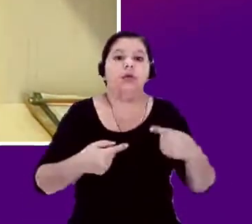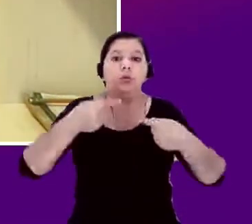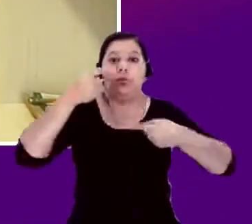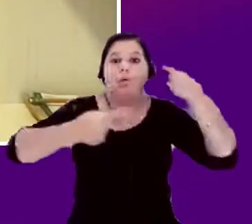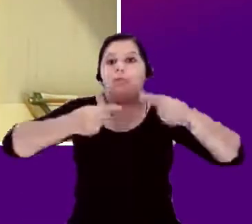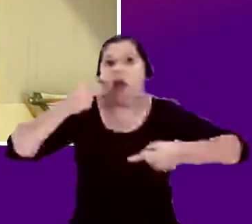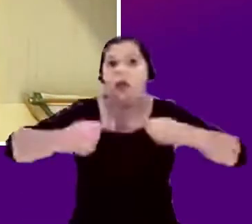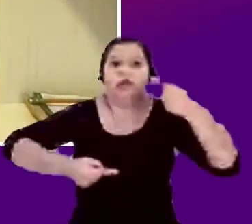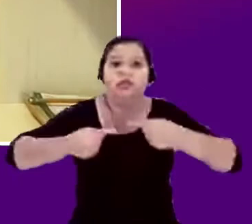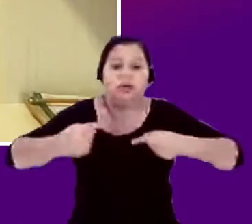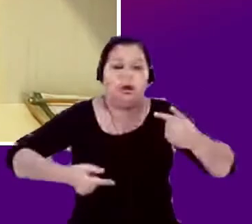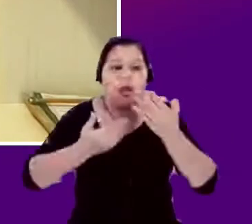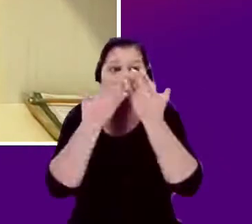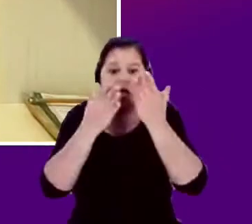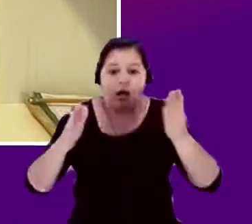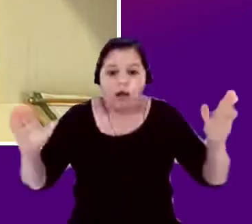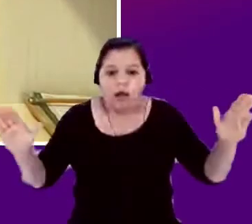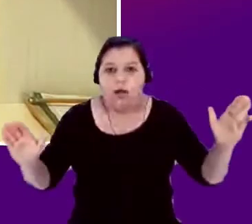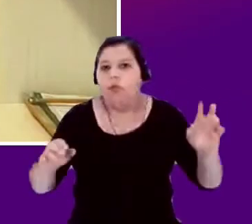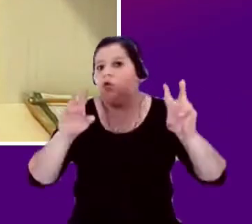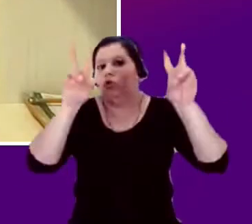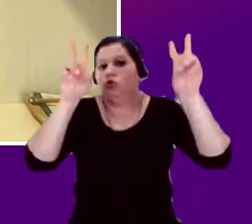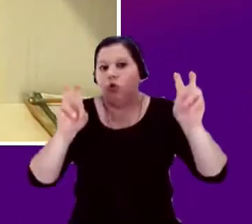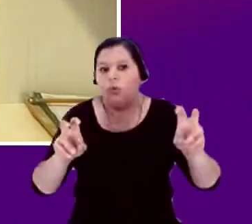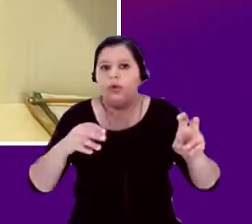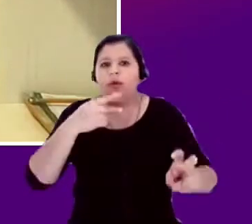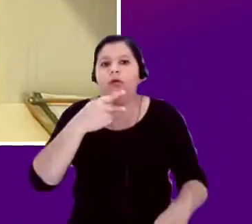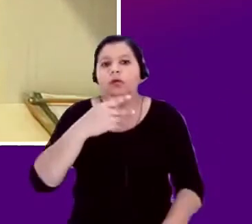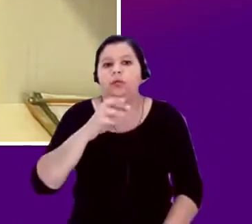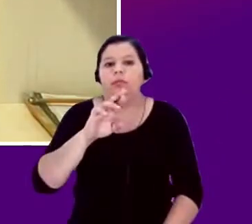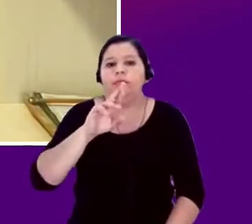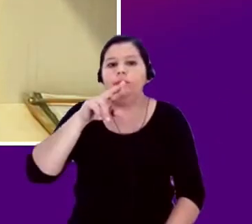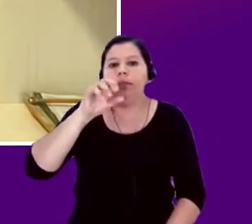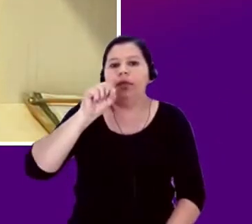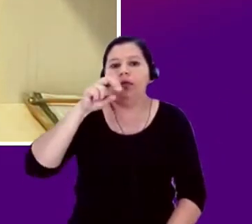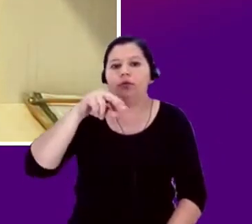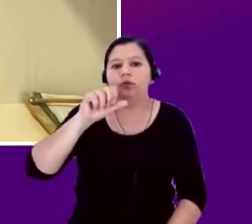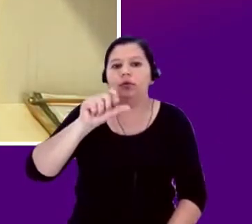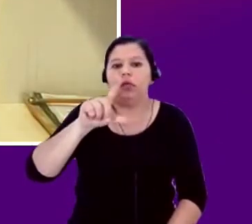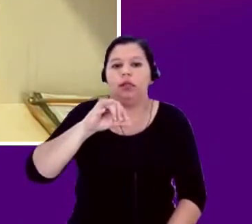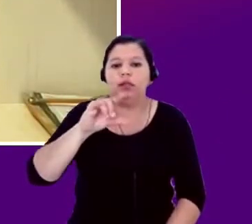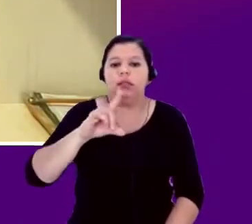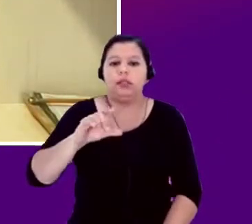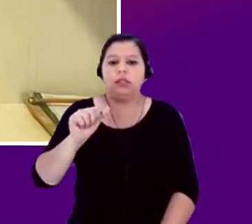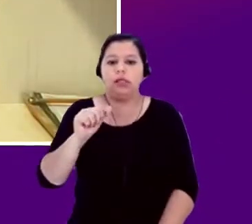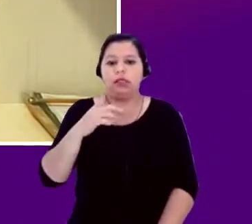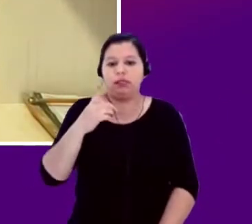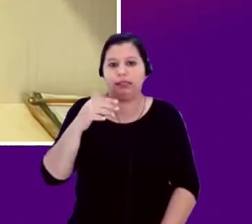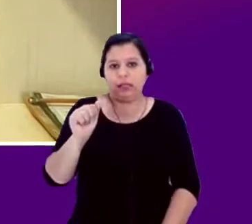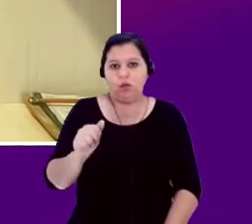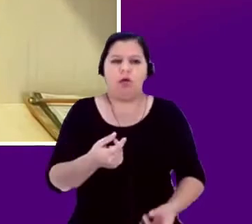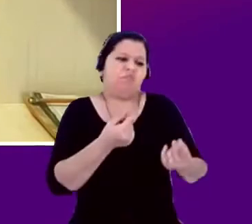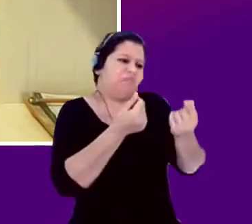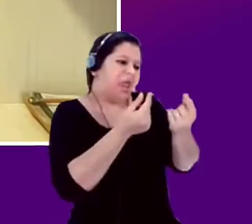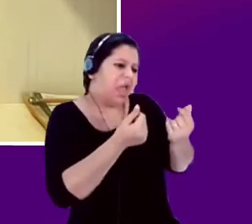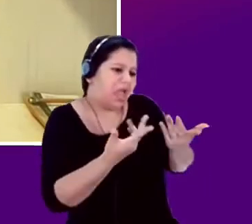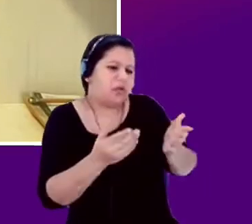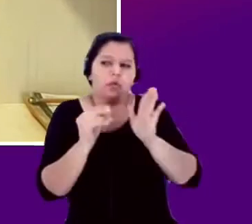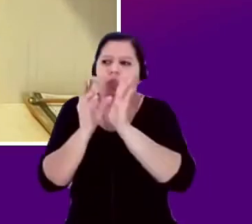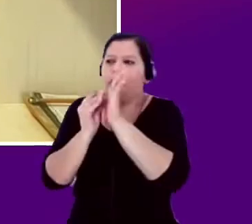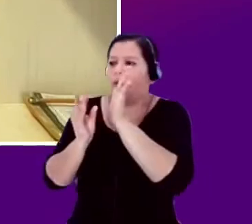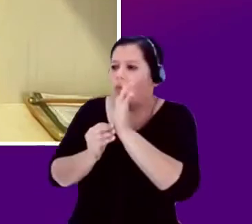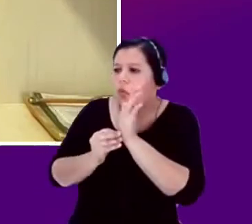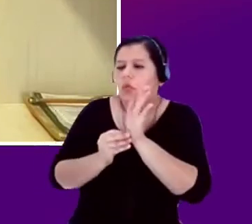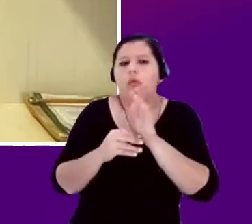amplo que nós temos hoje sobre personalização, que envolve também, por exemplo, a questão de preços personalizados, conteúdo personalizado, né,